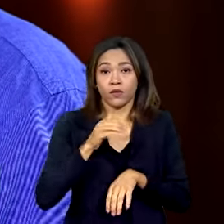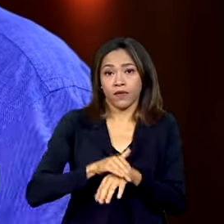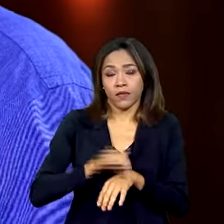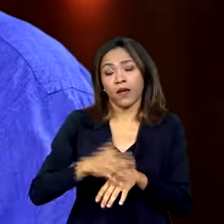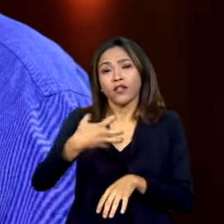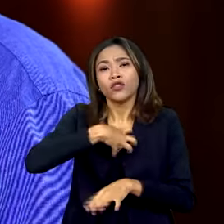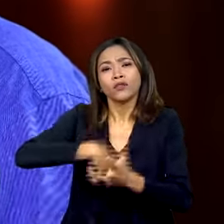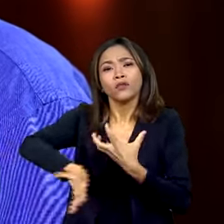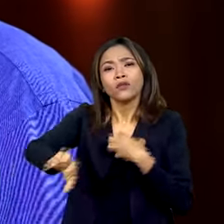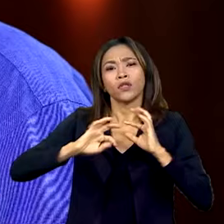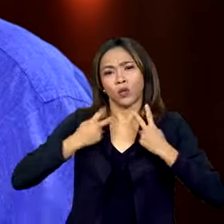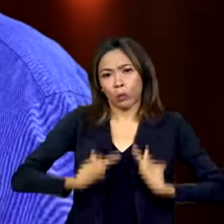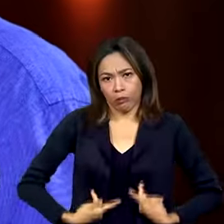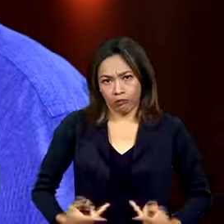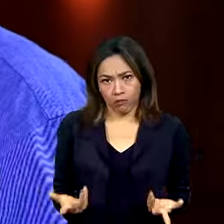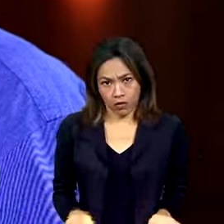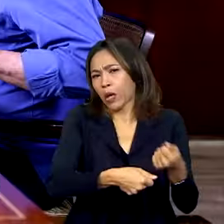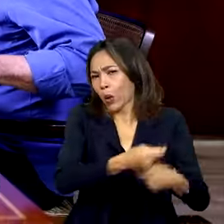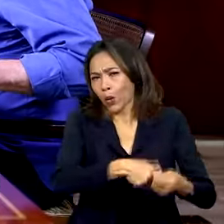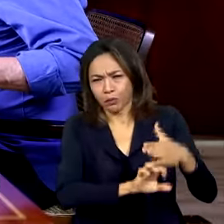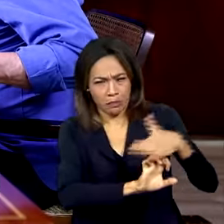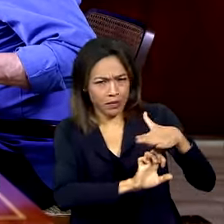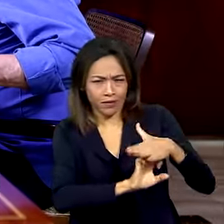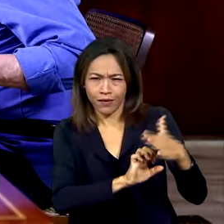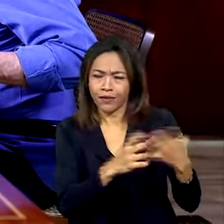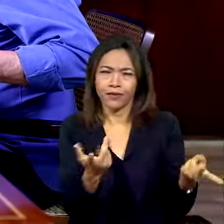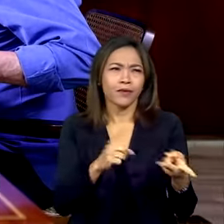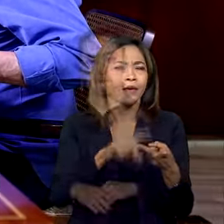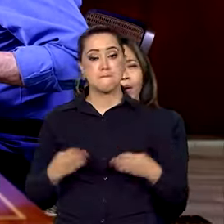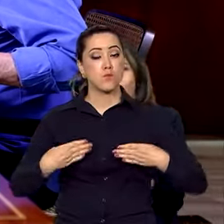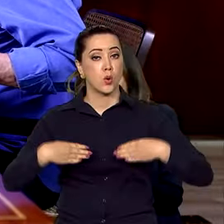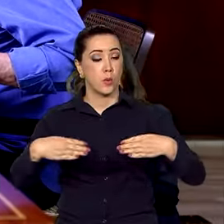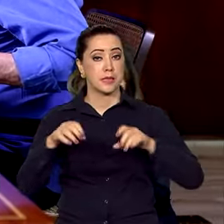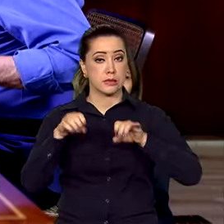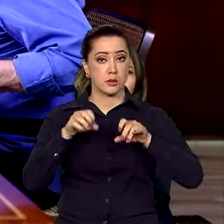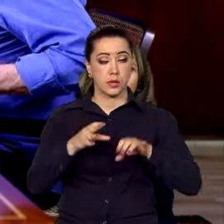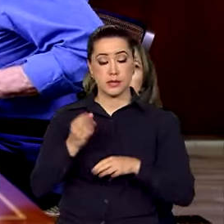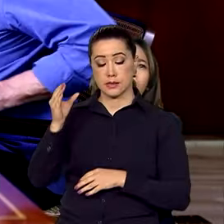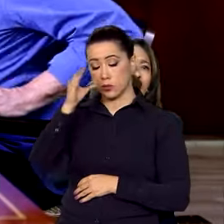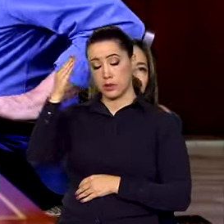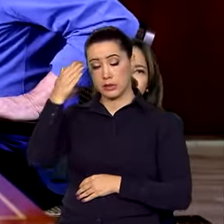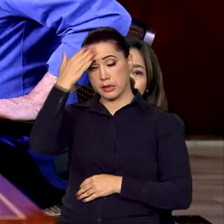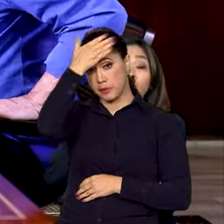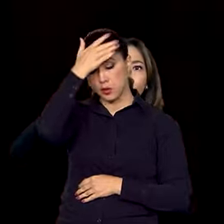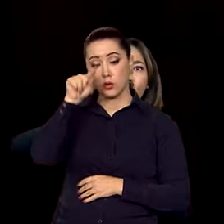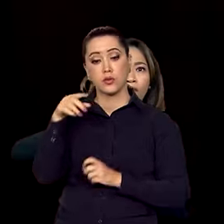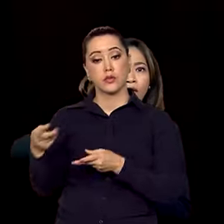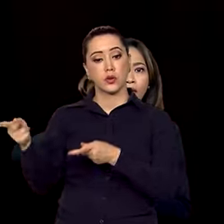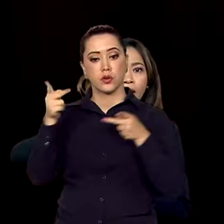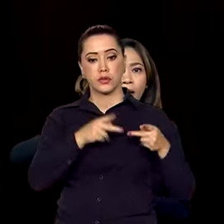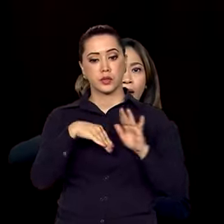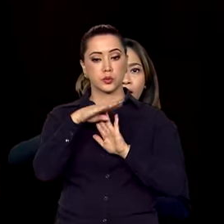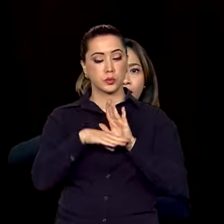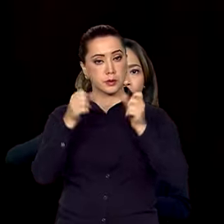que os humanos precisam de humanismo. O ministro da Educação, Camilo Santana, foi o convidado do programa. Ele